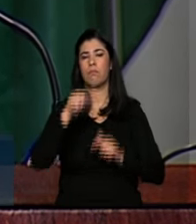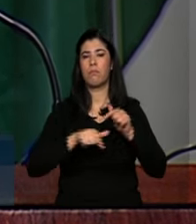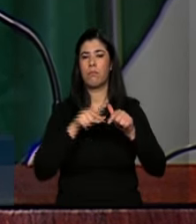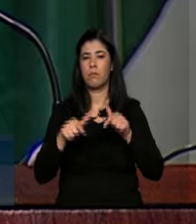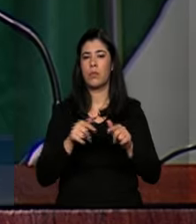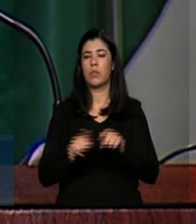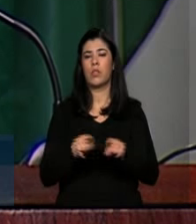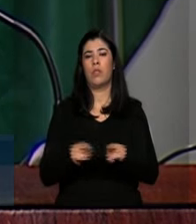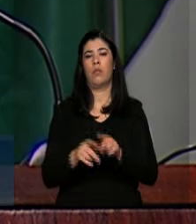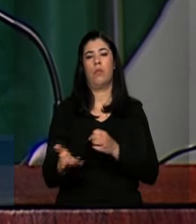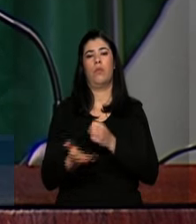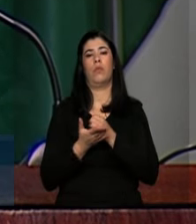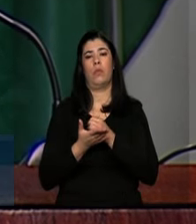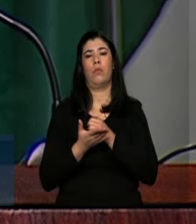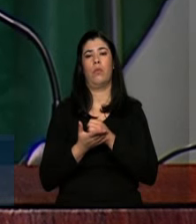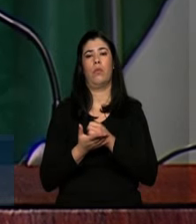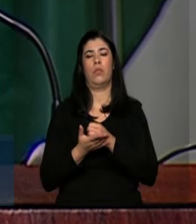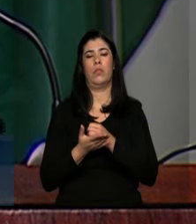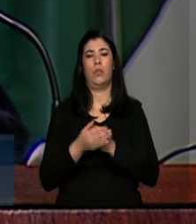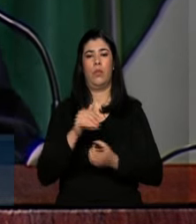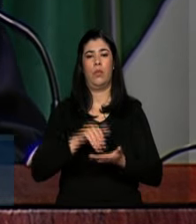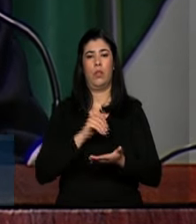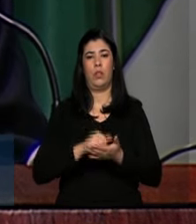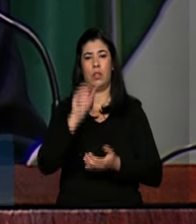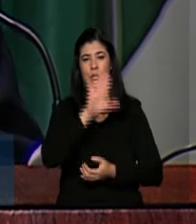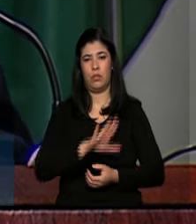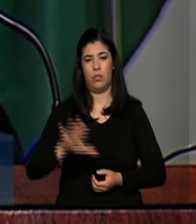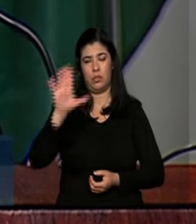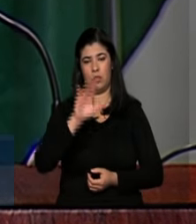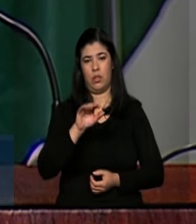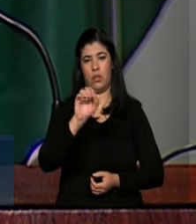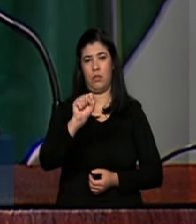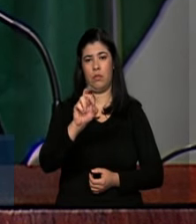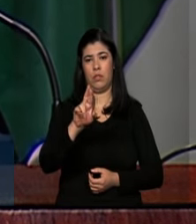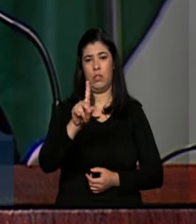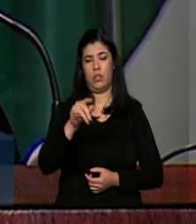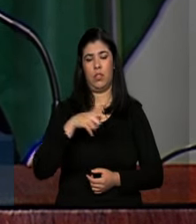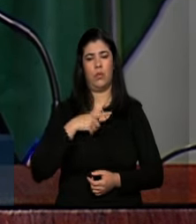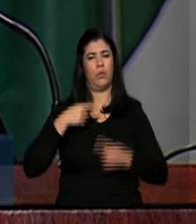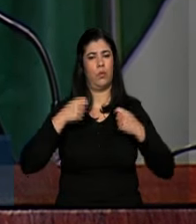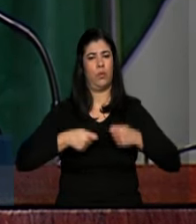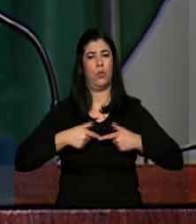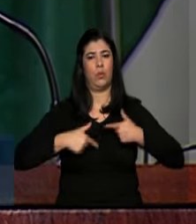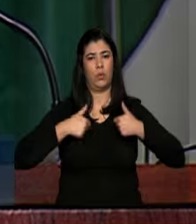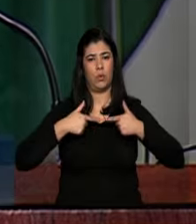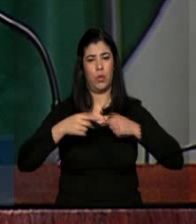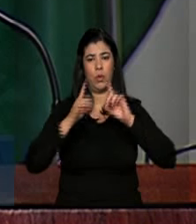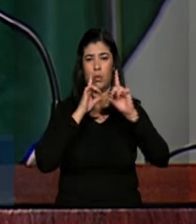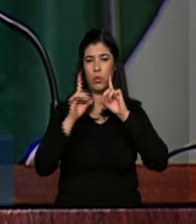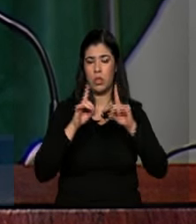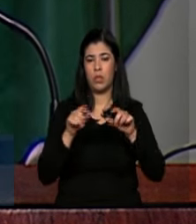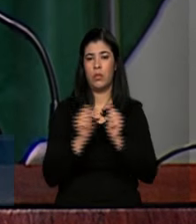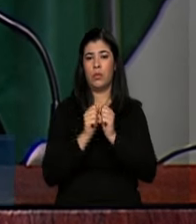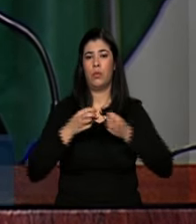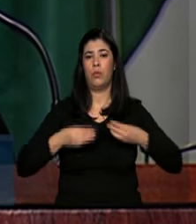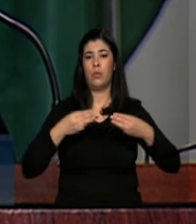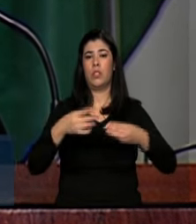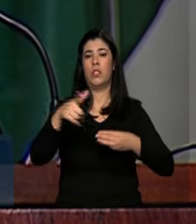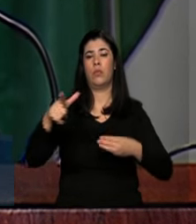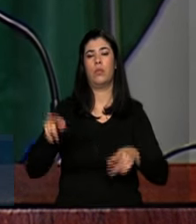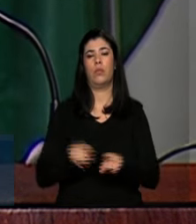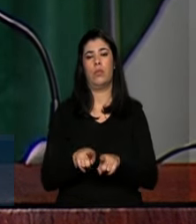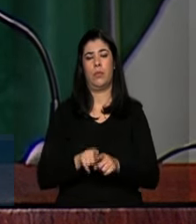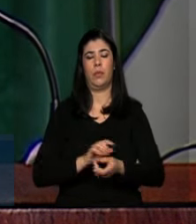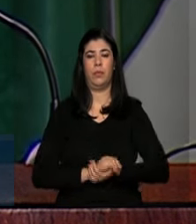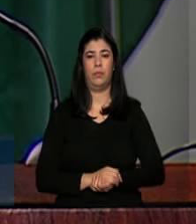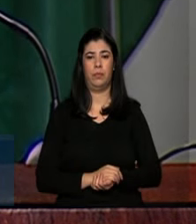com o auxílio do secretário-geral, embaixador Sérgio Danese, que tem sido incansável no diálogo com os ministérios pertinentes.